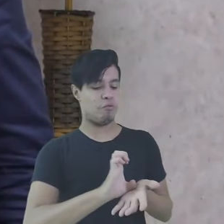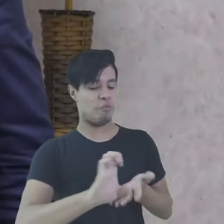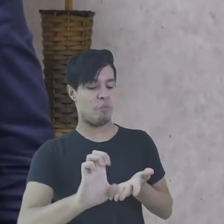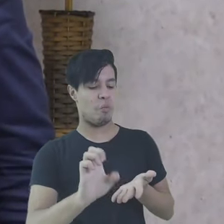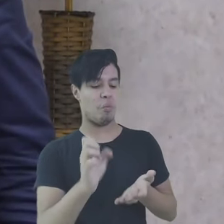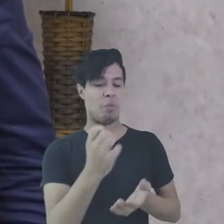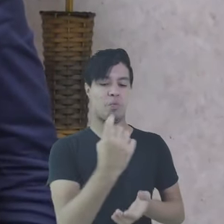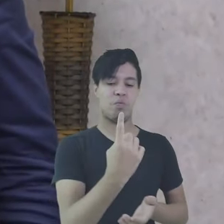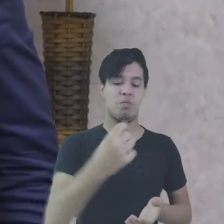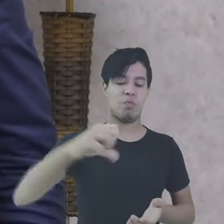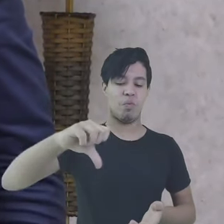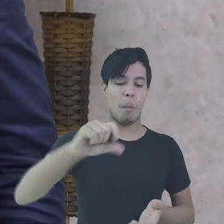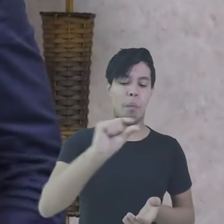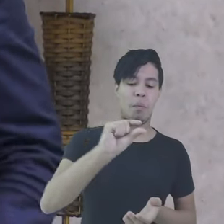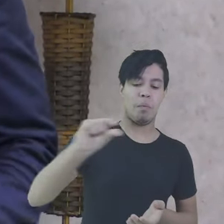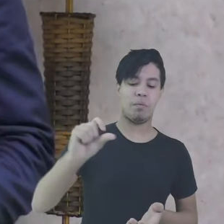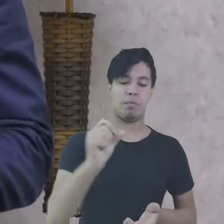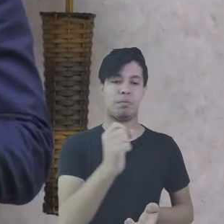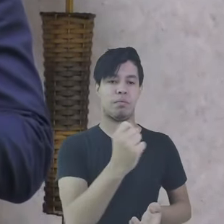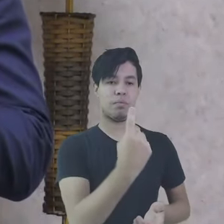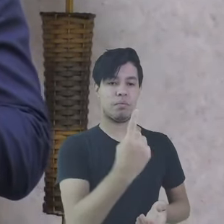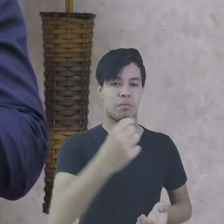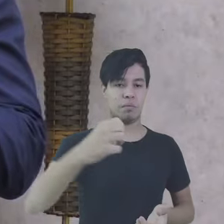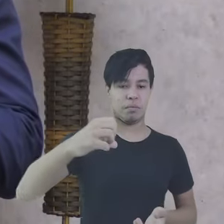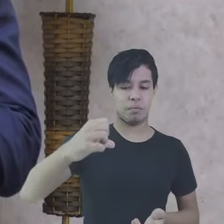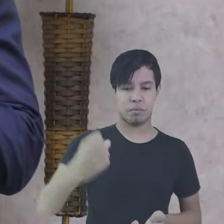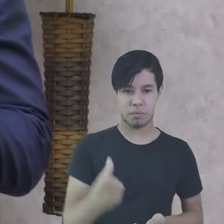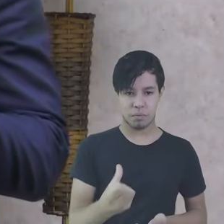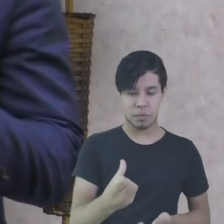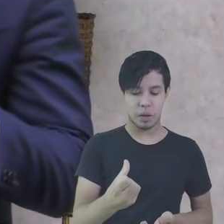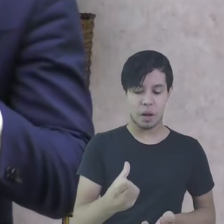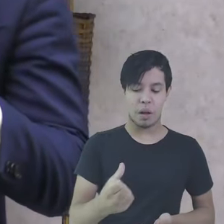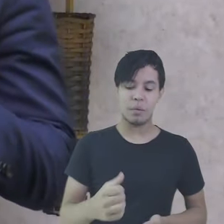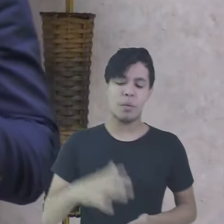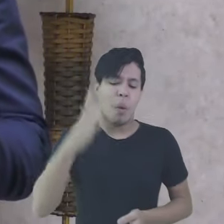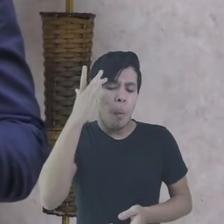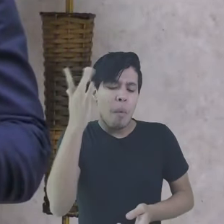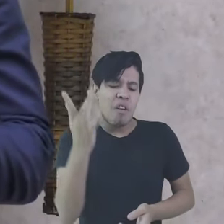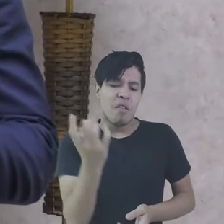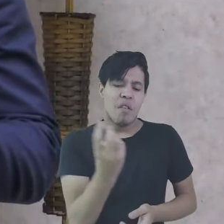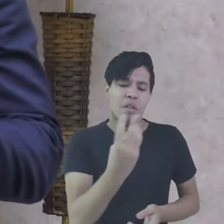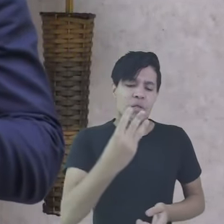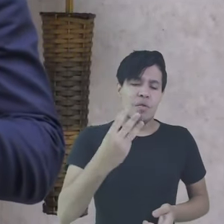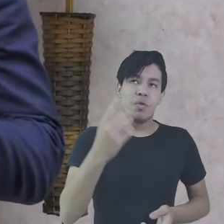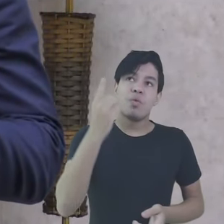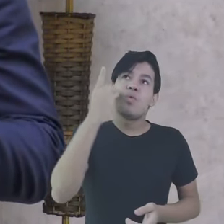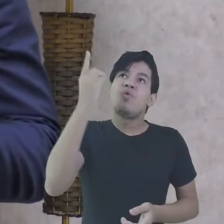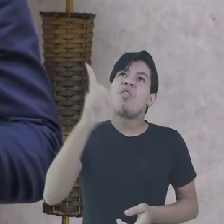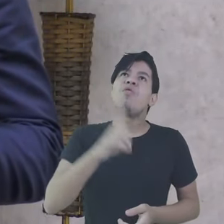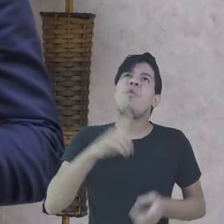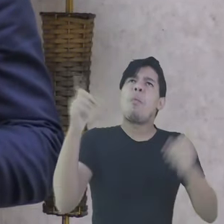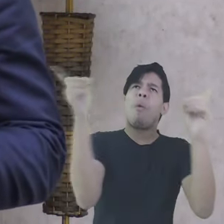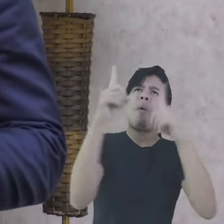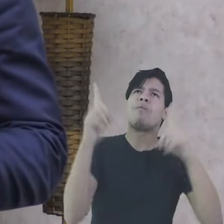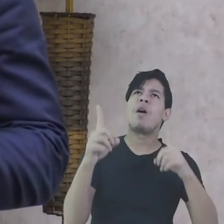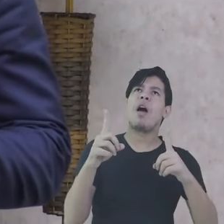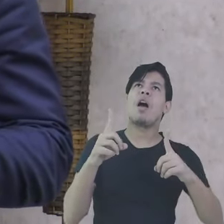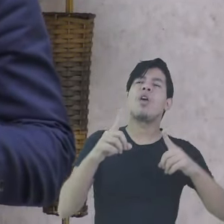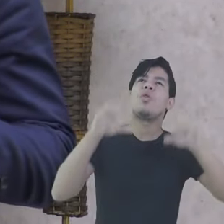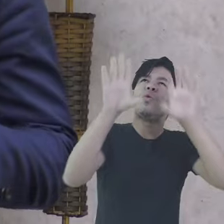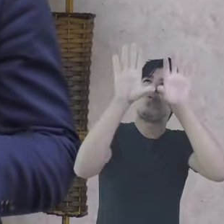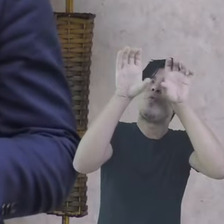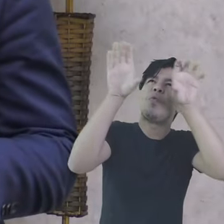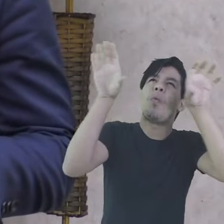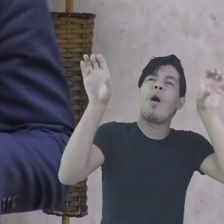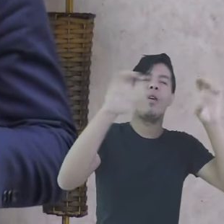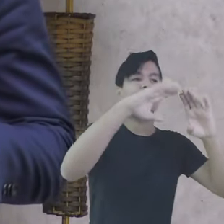19, verso 16. Ao amanhecer do terceiro dia houve relâmpagos e trovões. uma espessa nuvem sobre o monte, muito